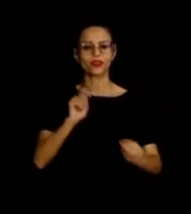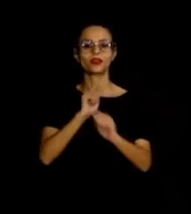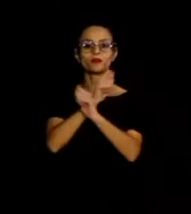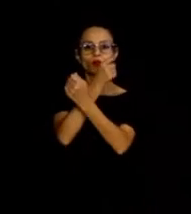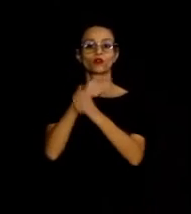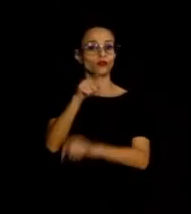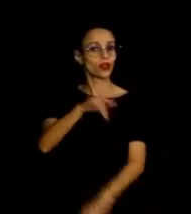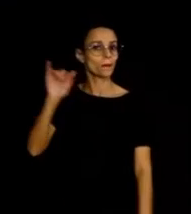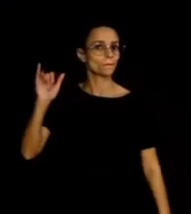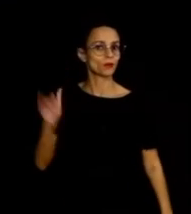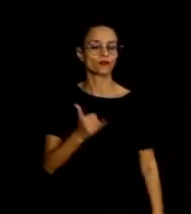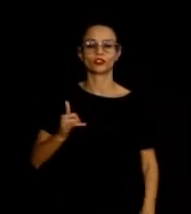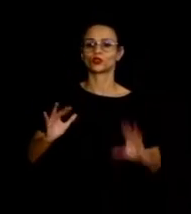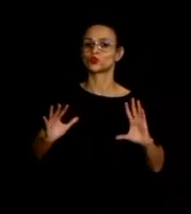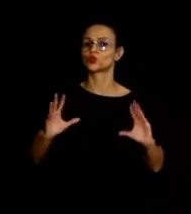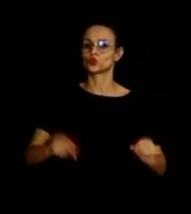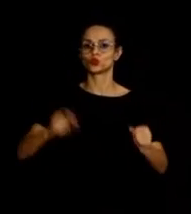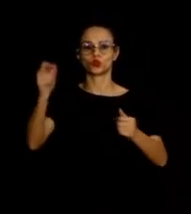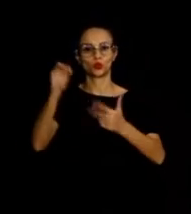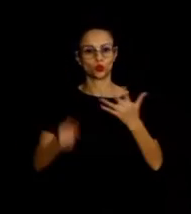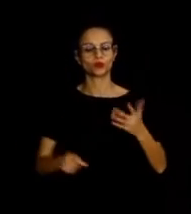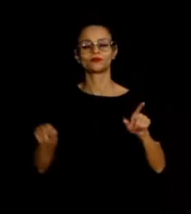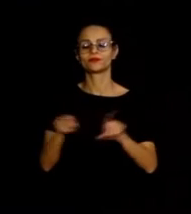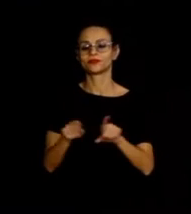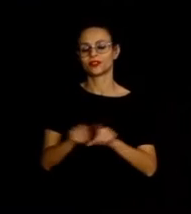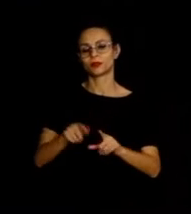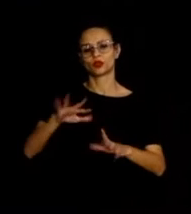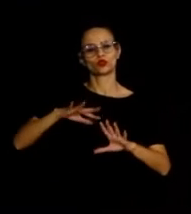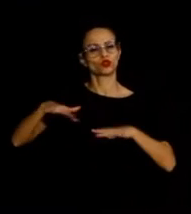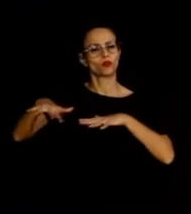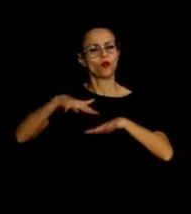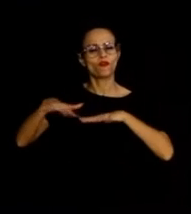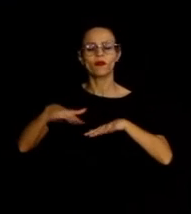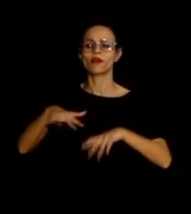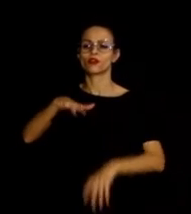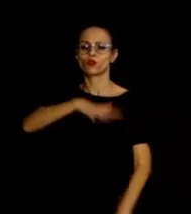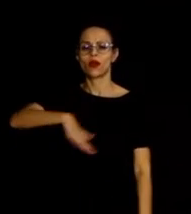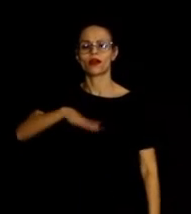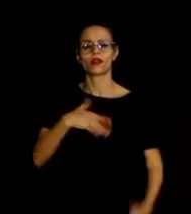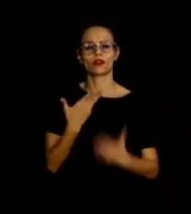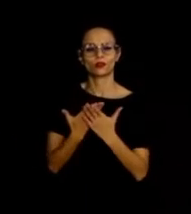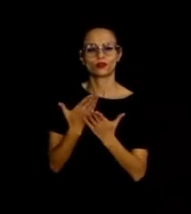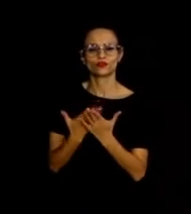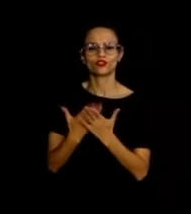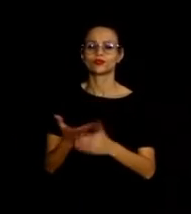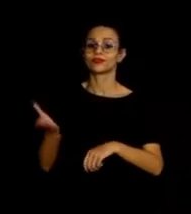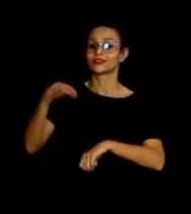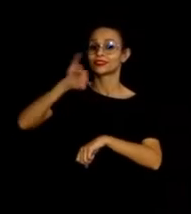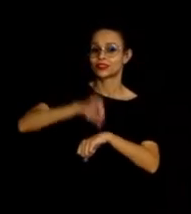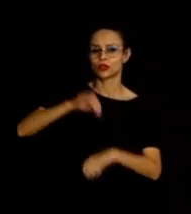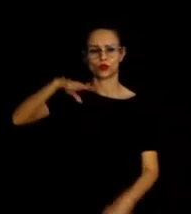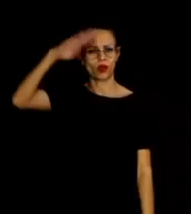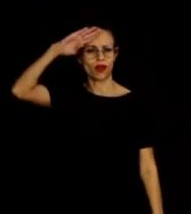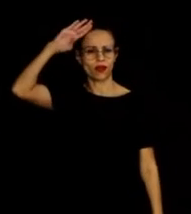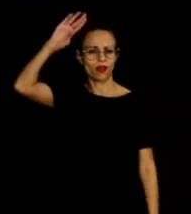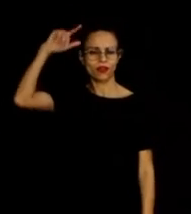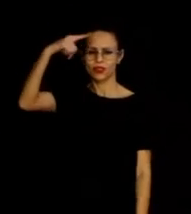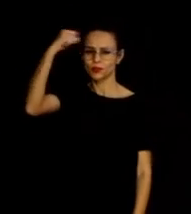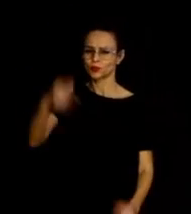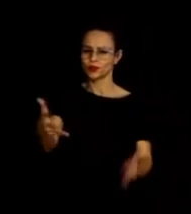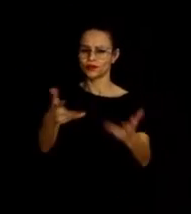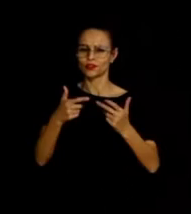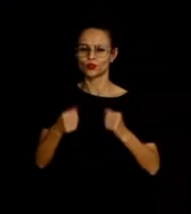você tem que aproveitar tudo tá e tudo envolve também todo o movimento estudantil a gente tem um centro acadêmico que é espetacular